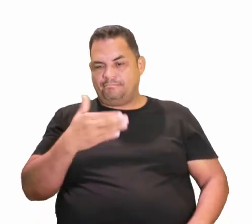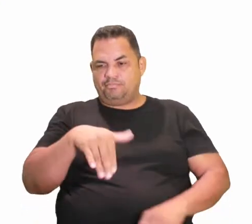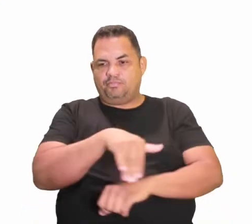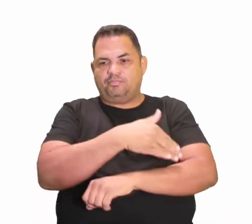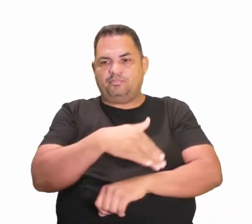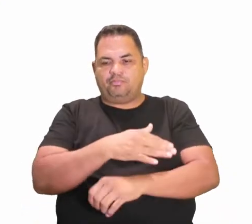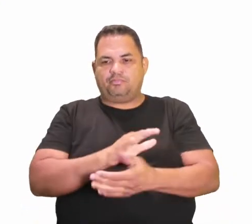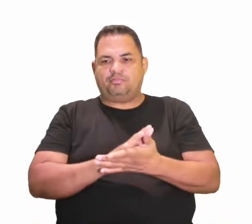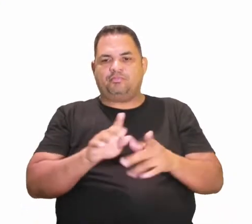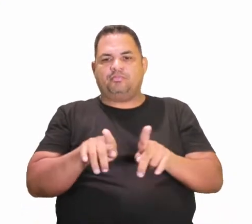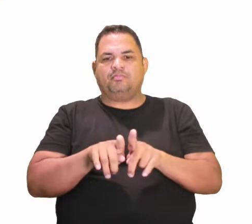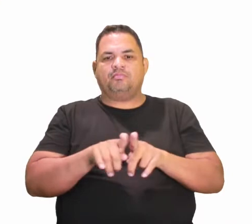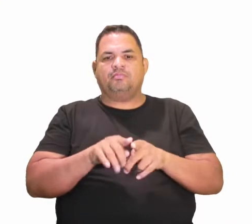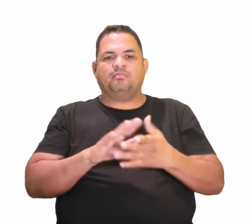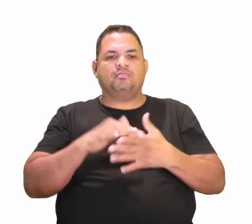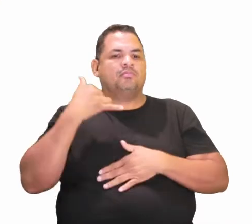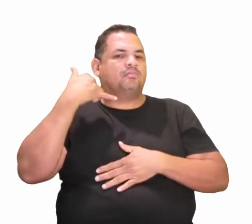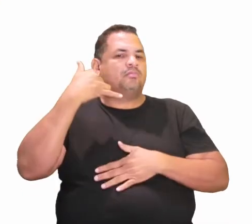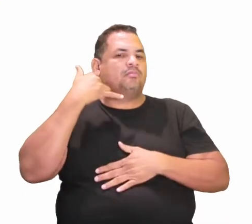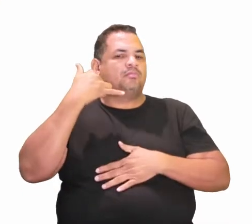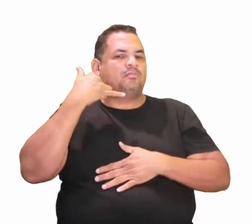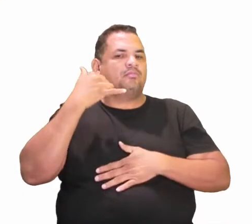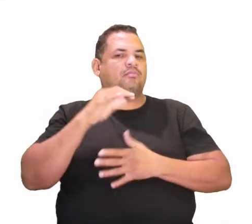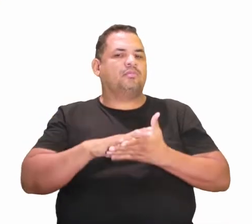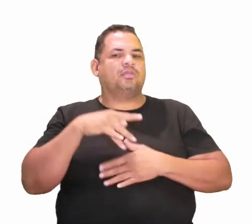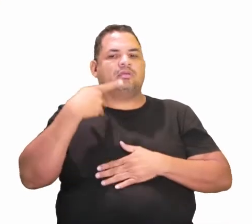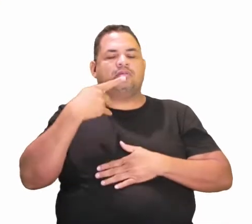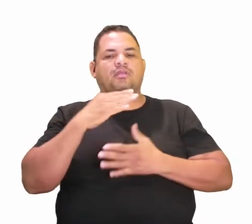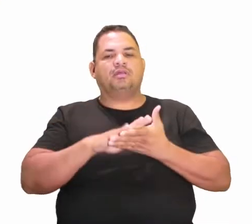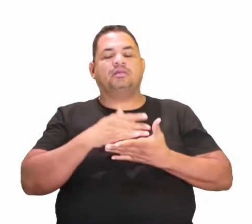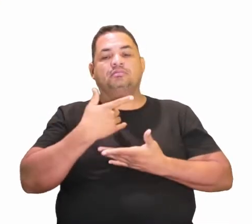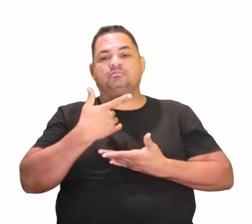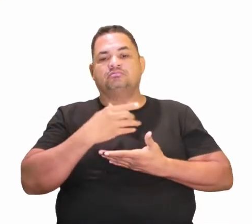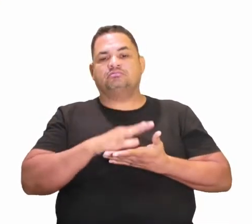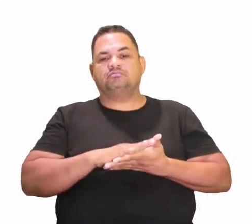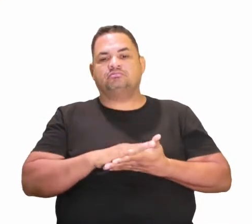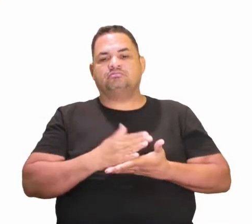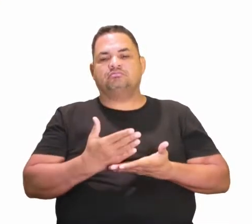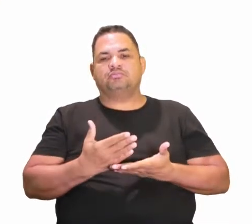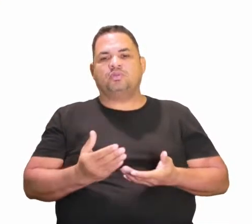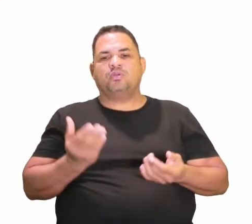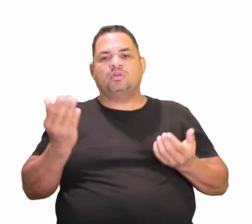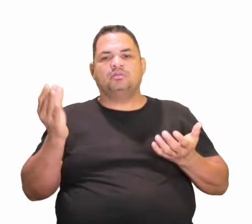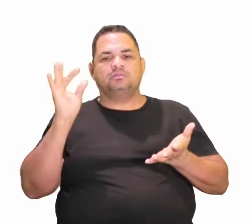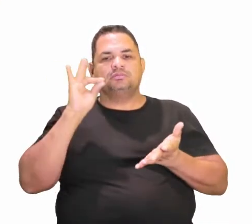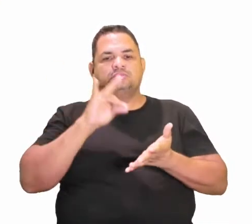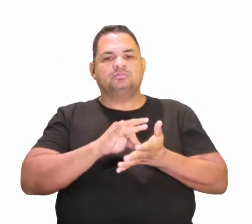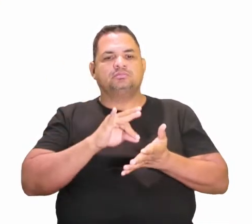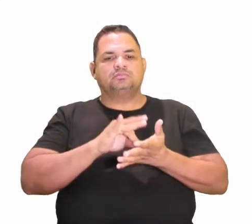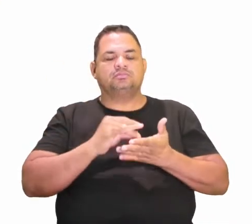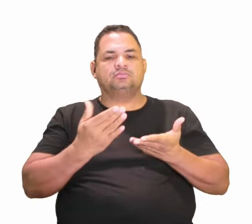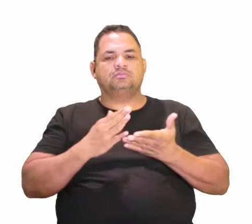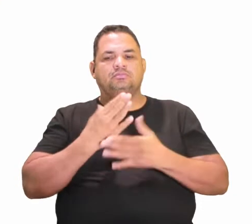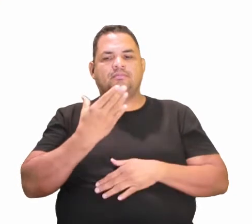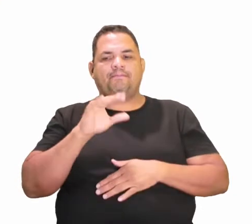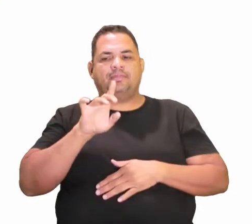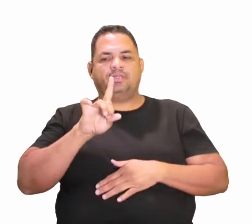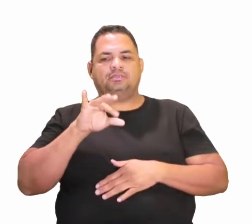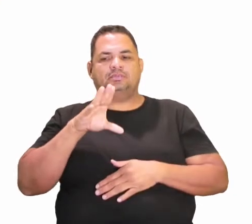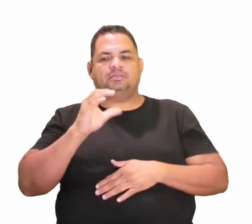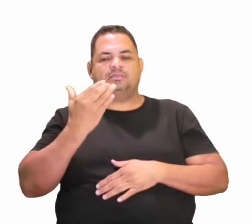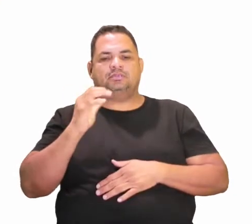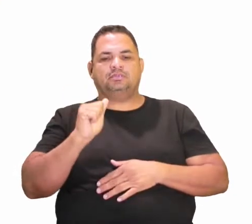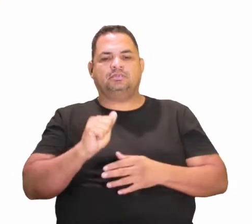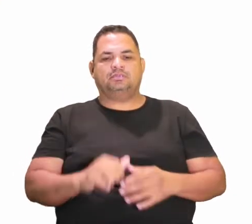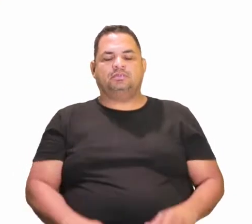e a gente também viu o telefone para confirmar a presença que aqui nessa questão que eu comentei com vocês lá na outra aula do